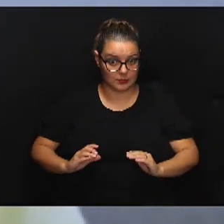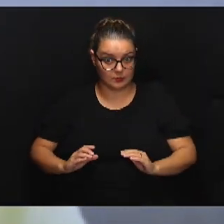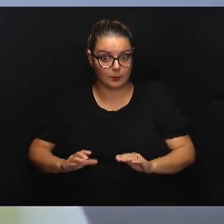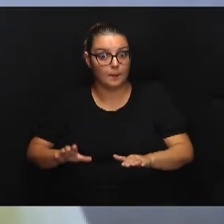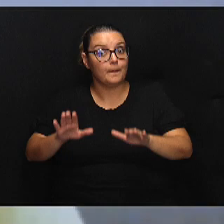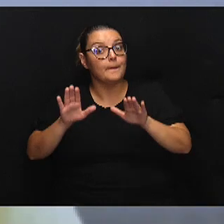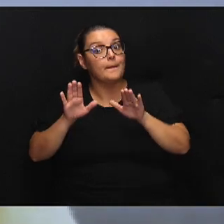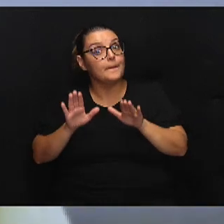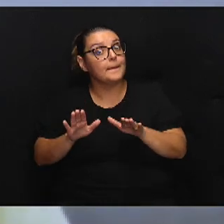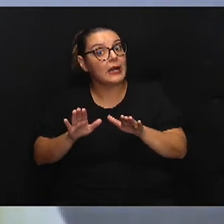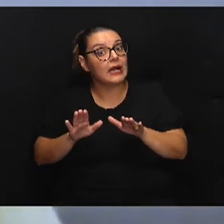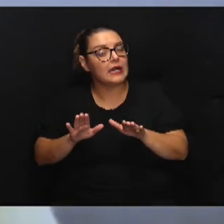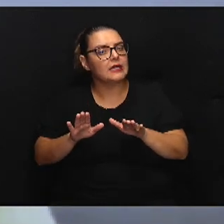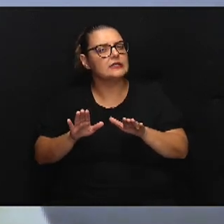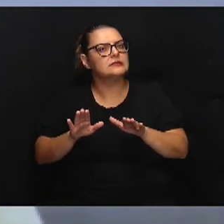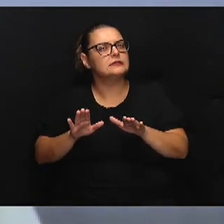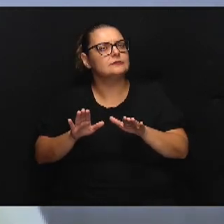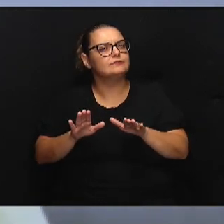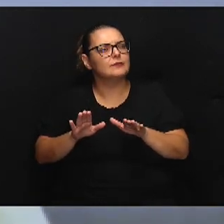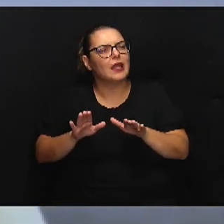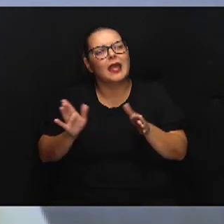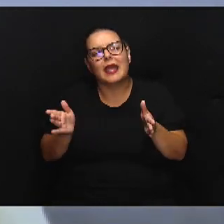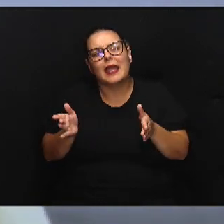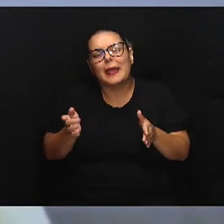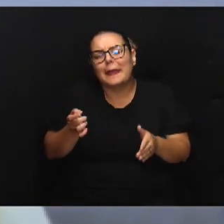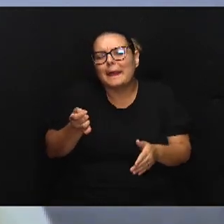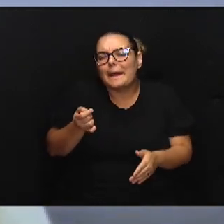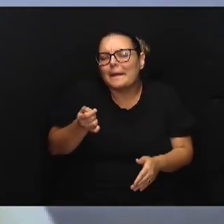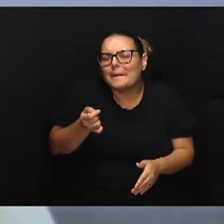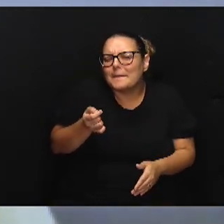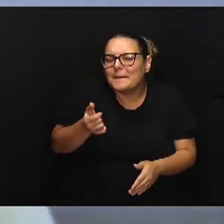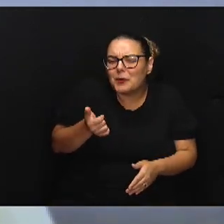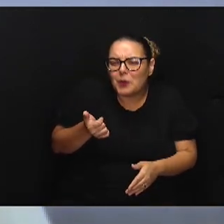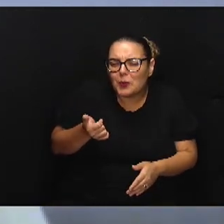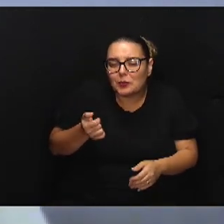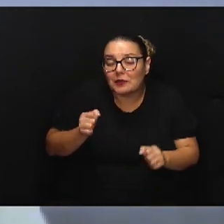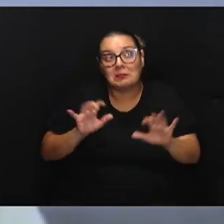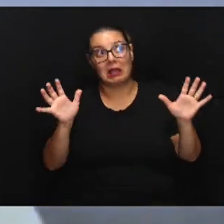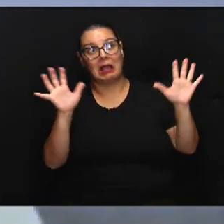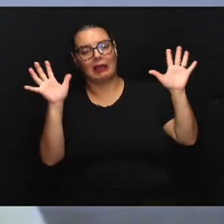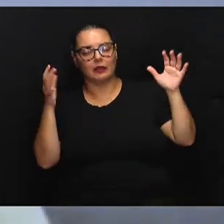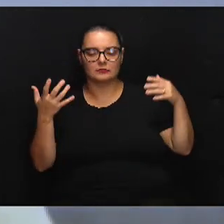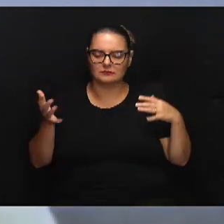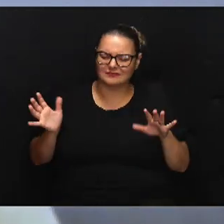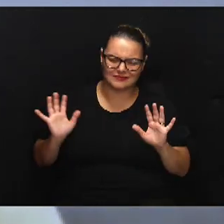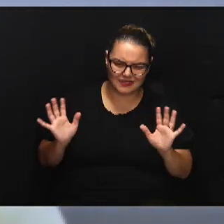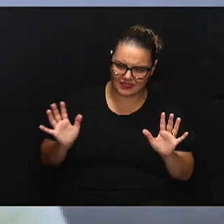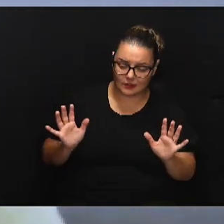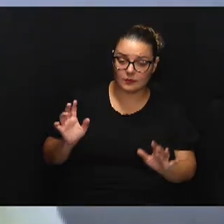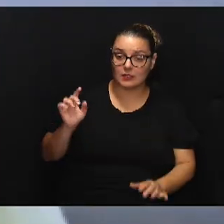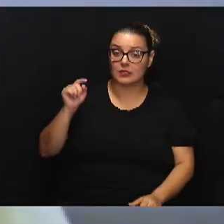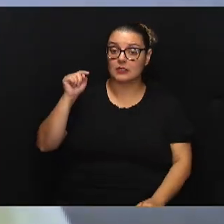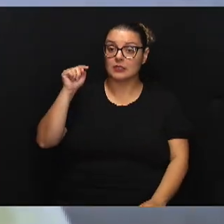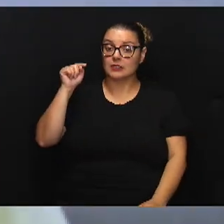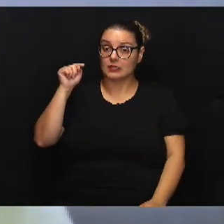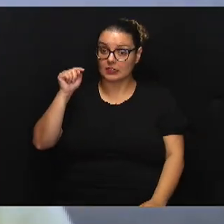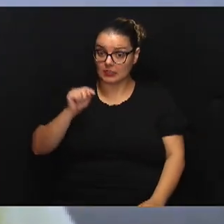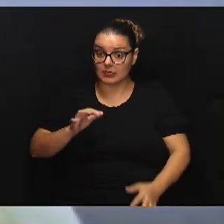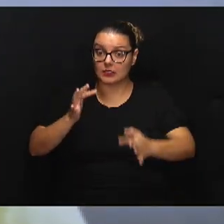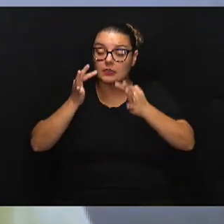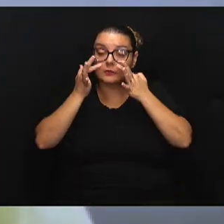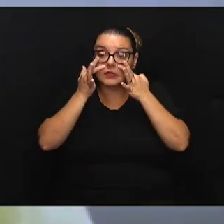isso passa muito discretamente na vida dessa pessoa. E aqui que nós precisamos nos